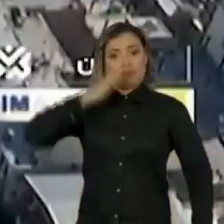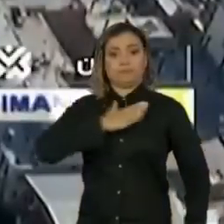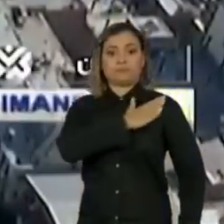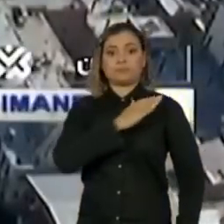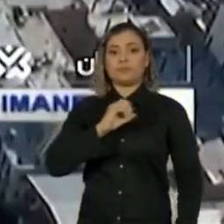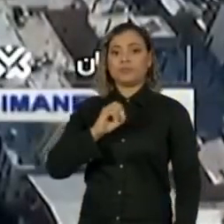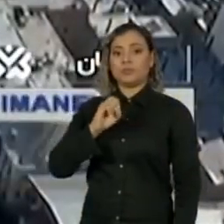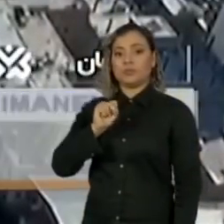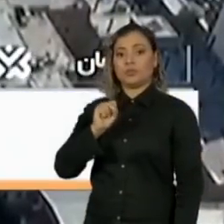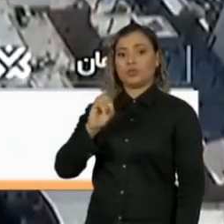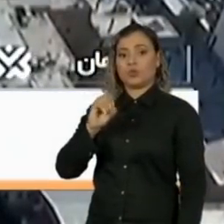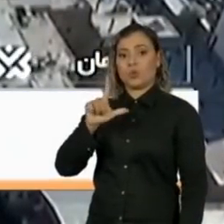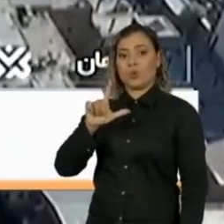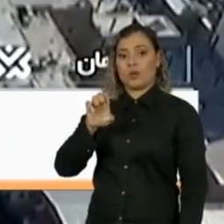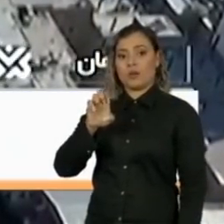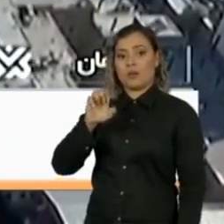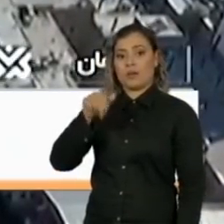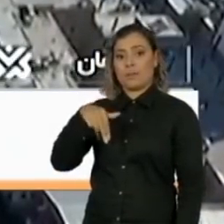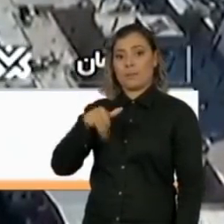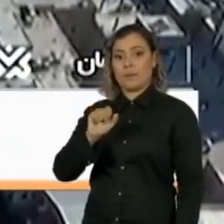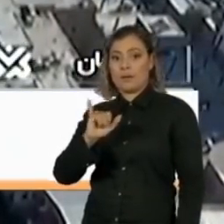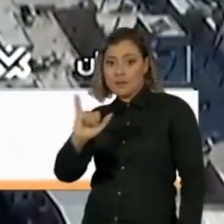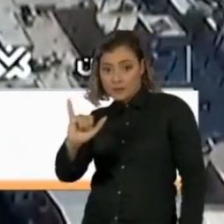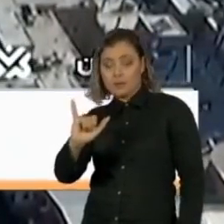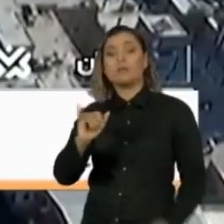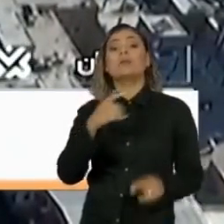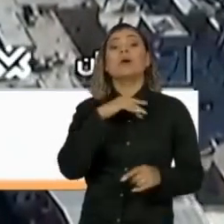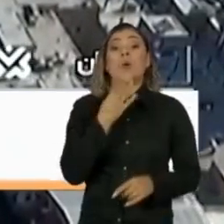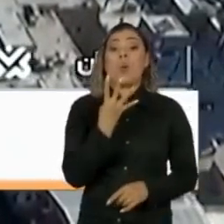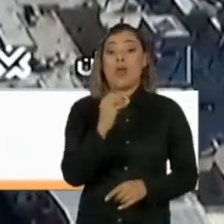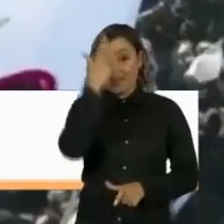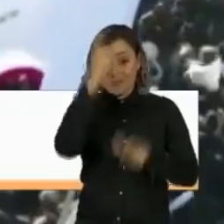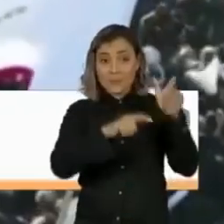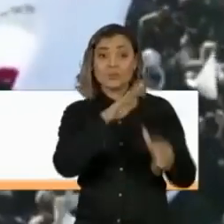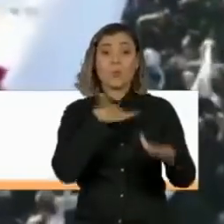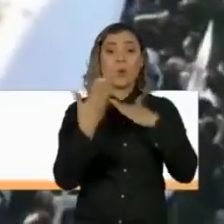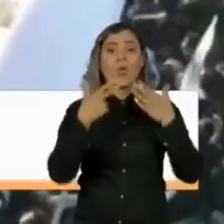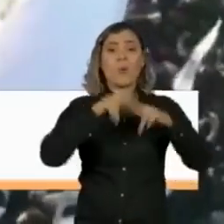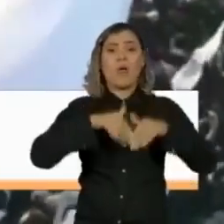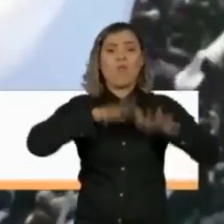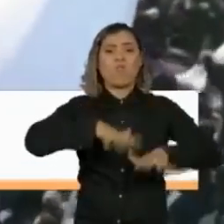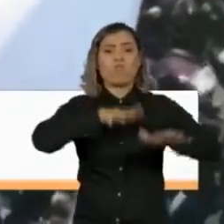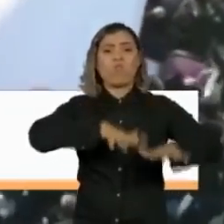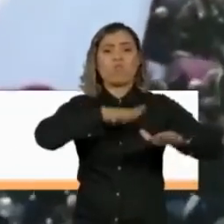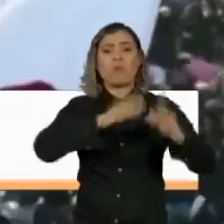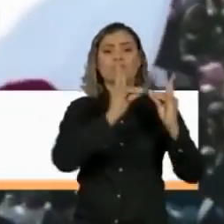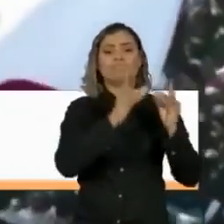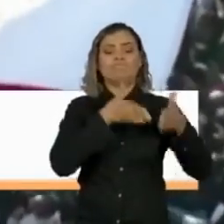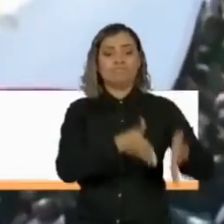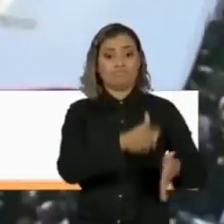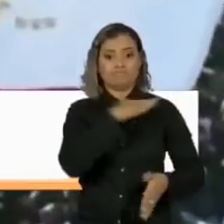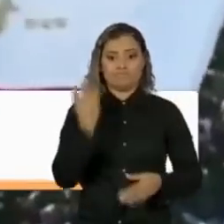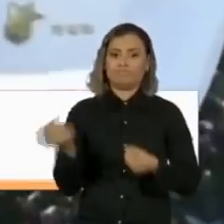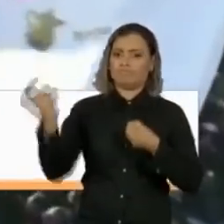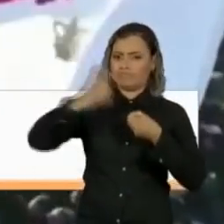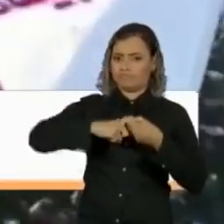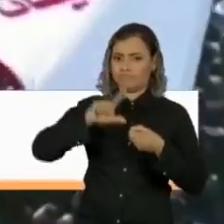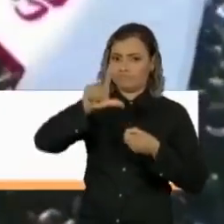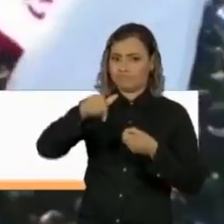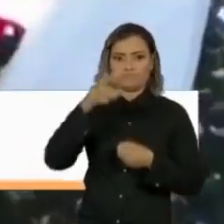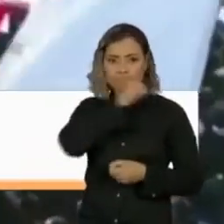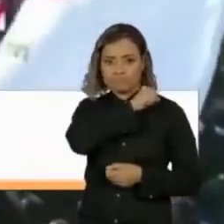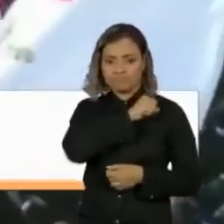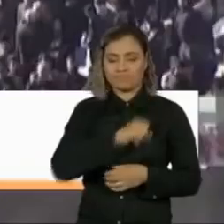no Irã. Pelo menos 40 pessoas morreram durante as manifestações na multidão. A gente volta já já.